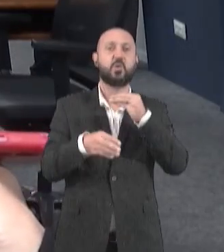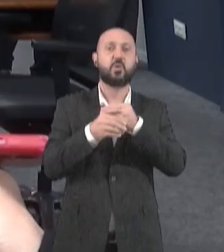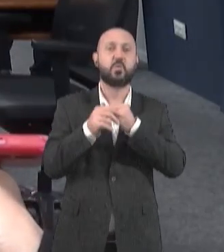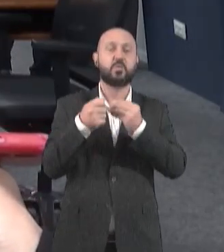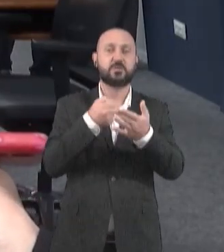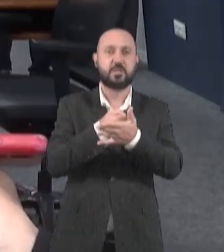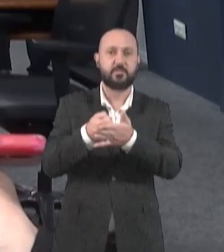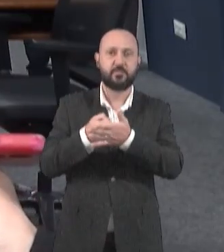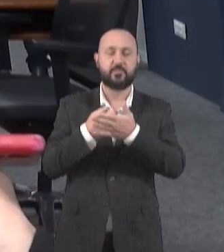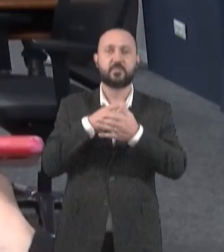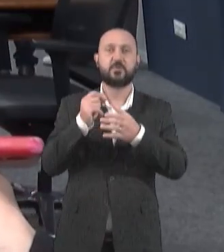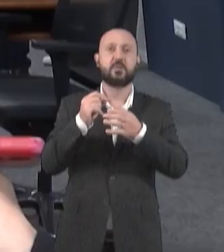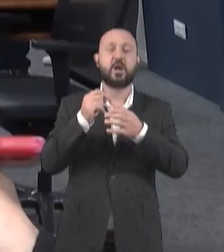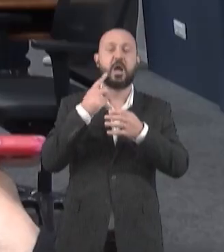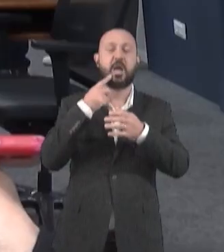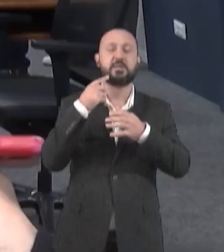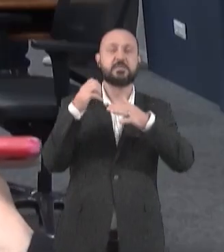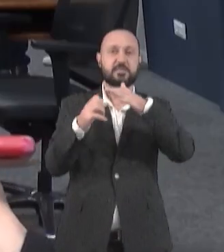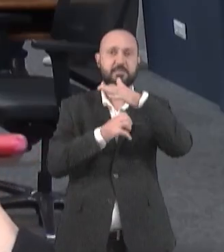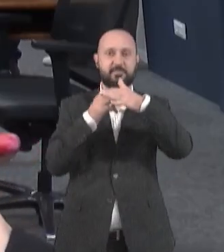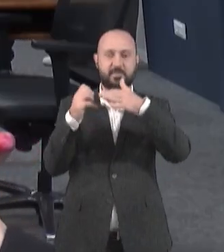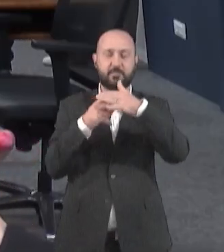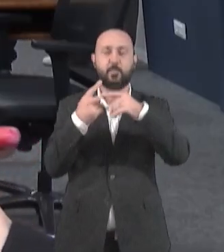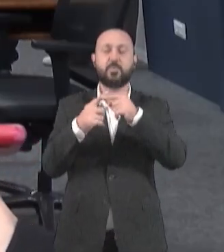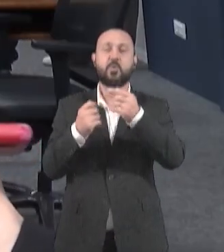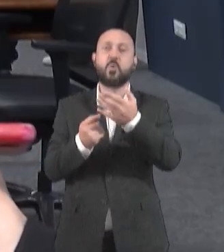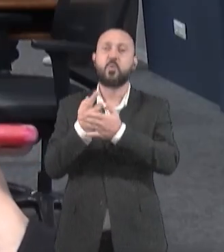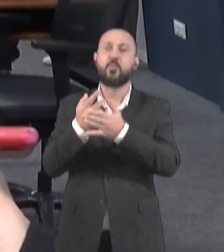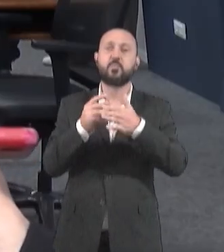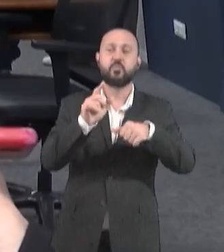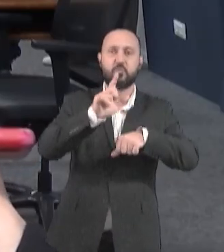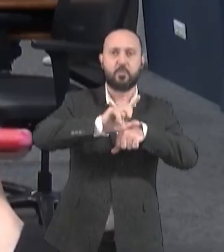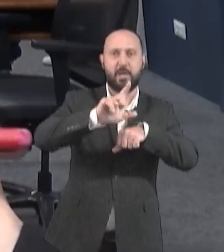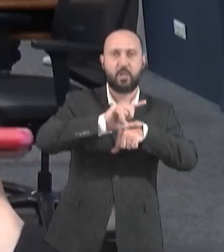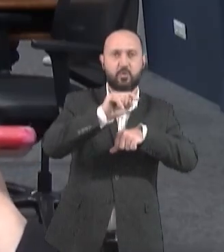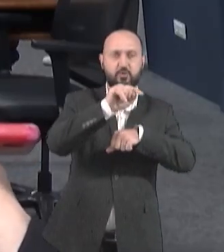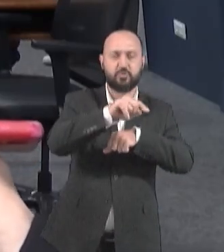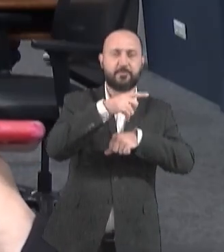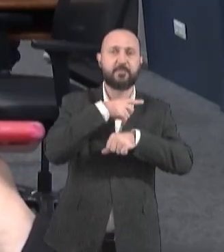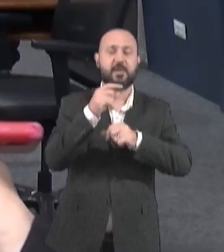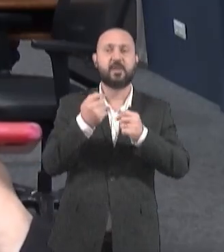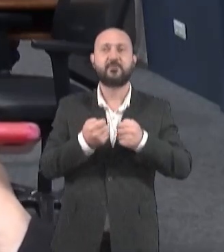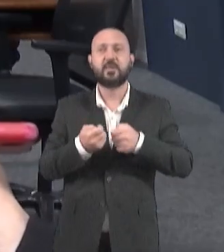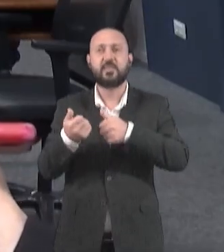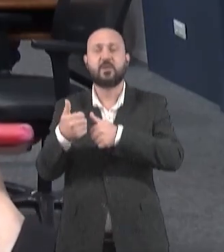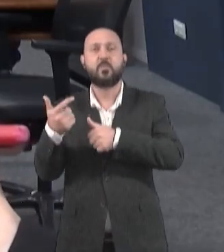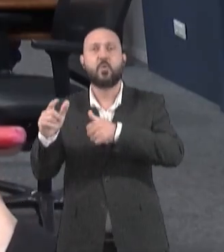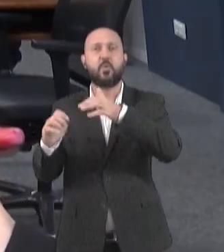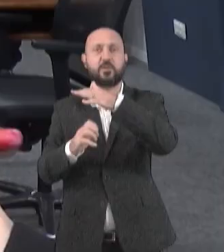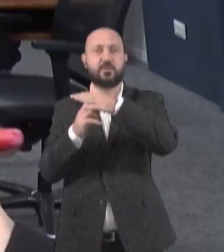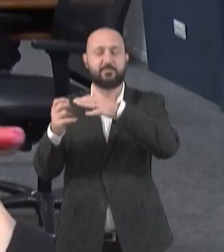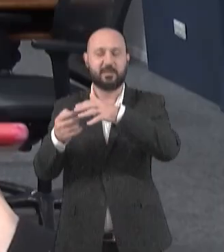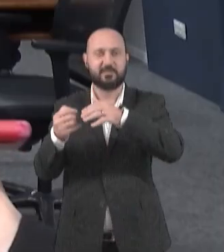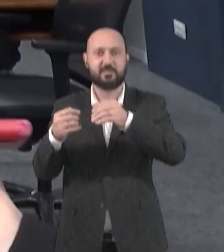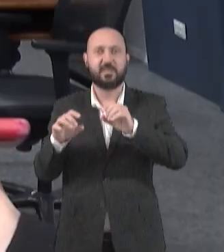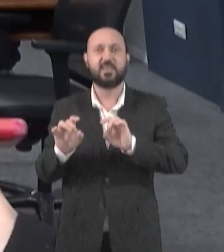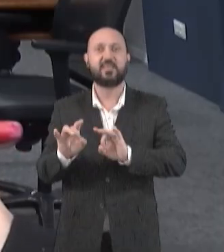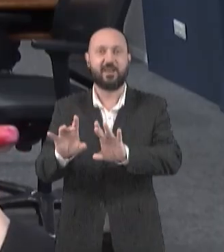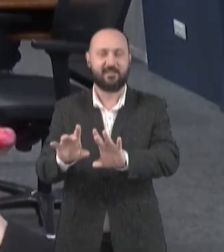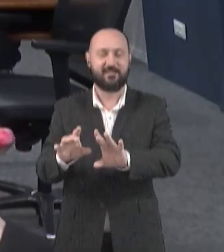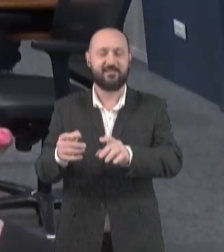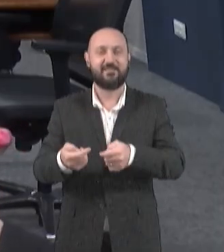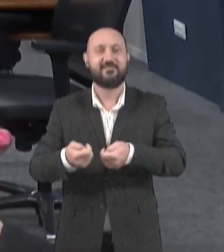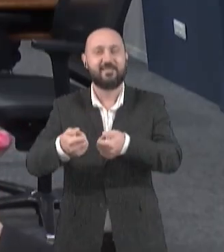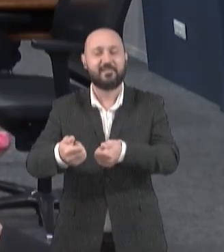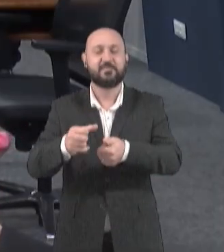também nessa obrigação as transportadoras, porque às vezes você compra um produto numa loja de eletrodomésticos, quem vai entregar é uma transportadora. Então,